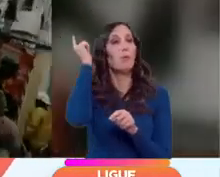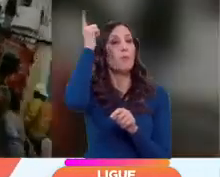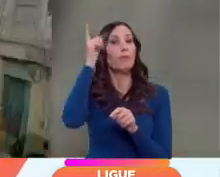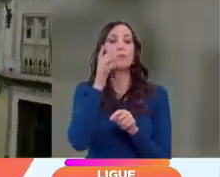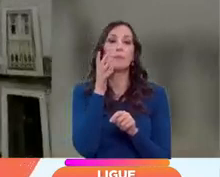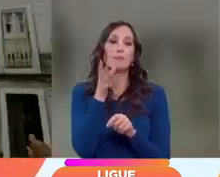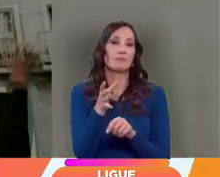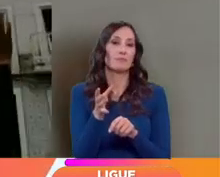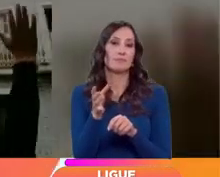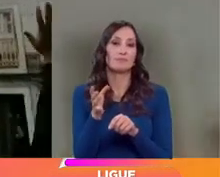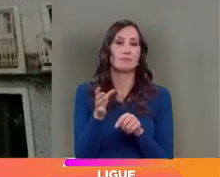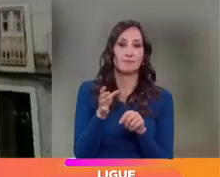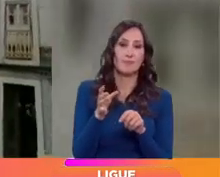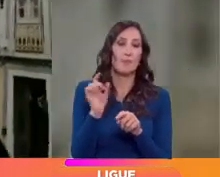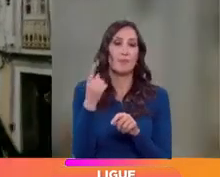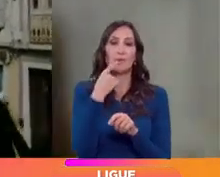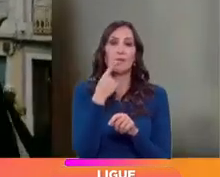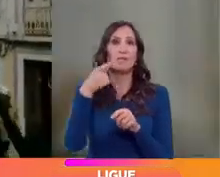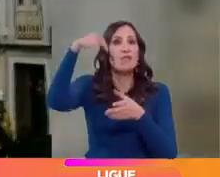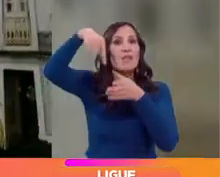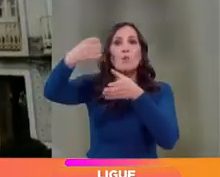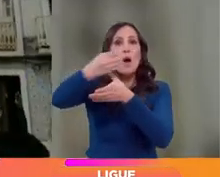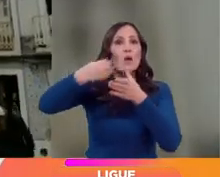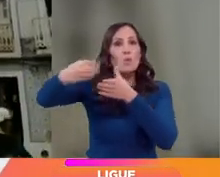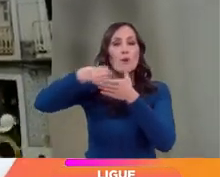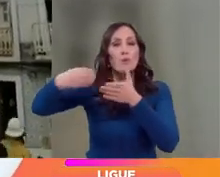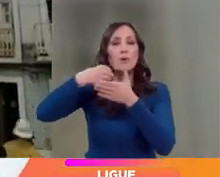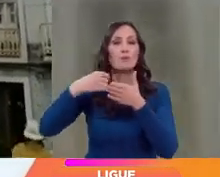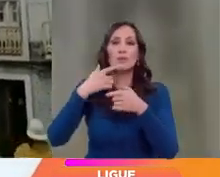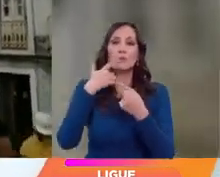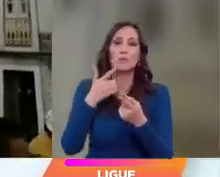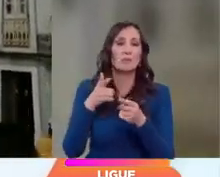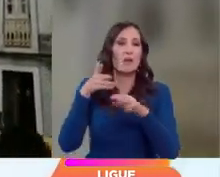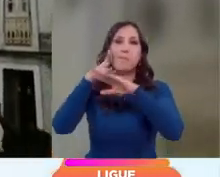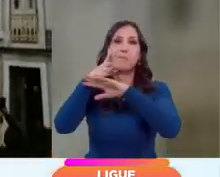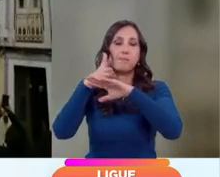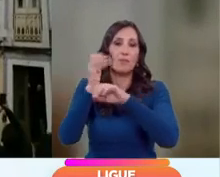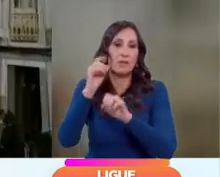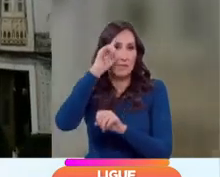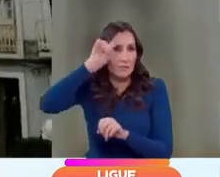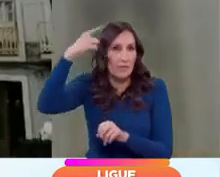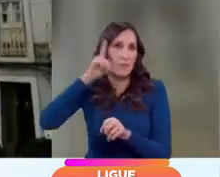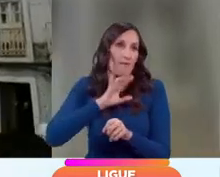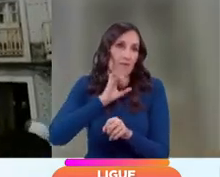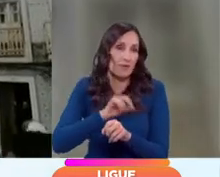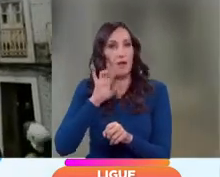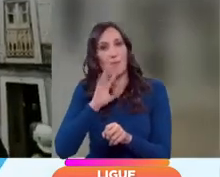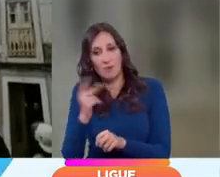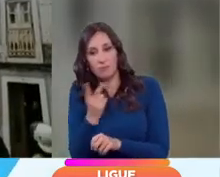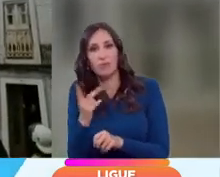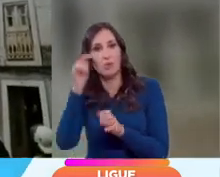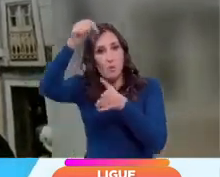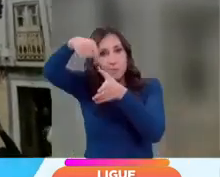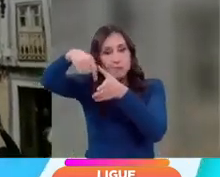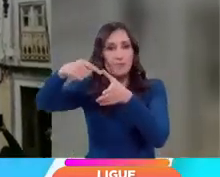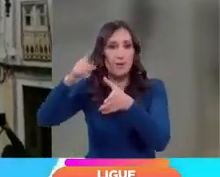não... Primeiro disse que não estava lá ninguém. E depois disse que não dava acesso. Você sabia que estava lá a sua filha e a sua mãe, nós sabíamos que ela estava